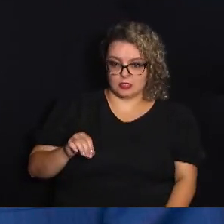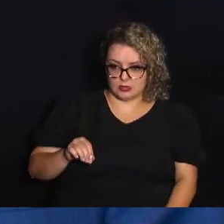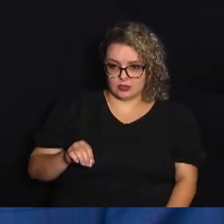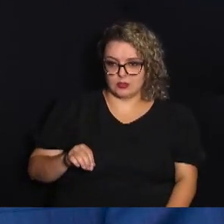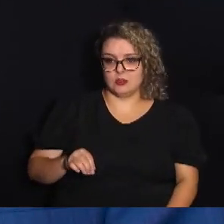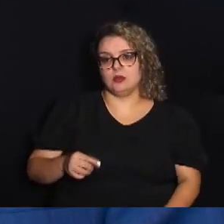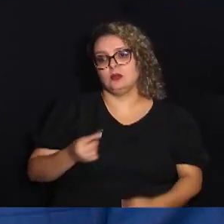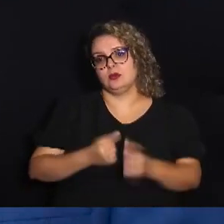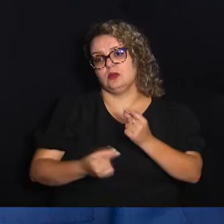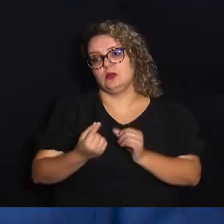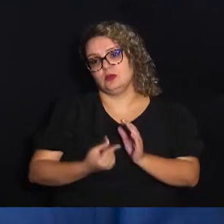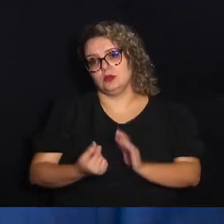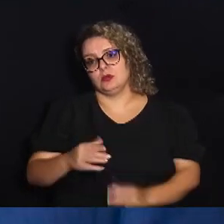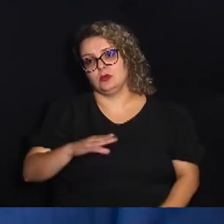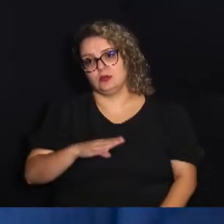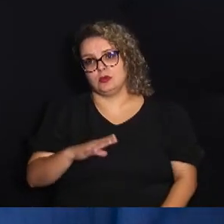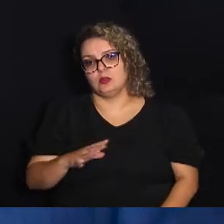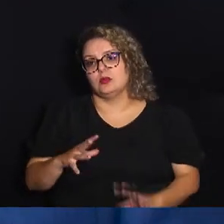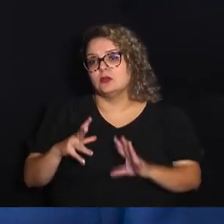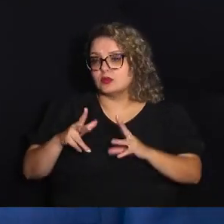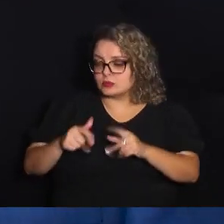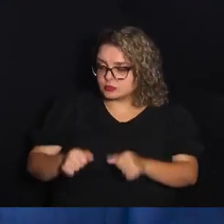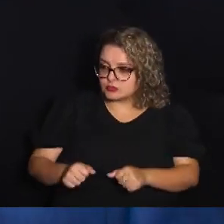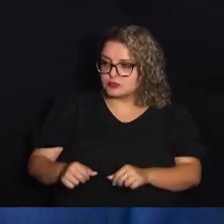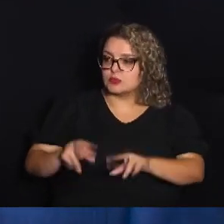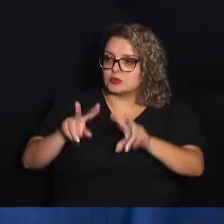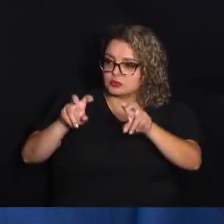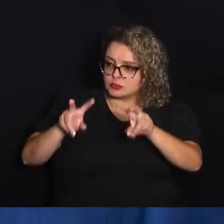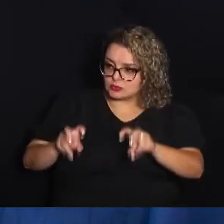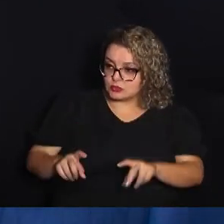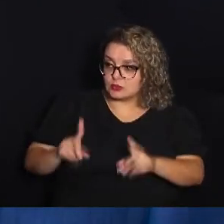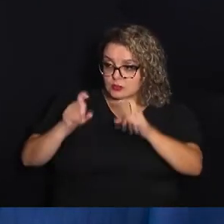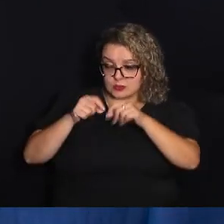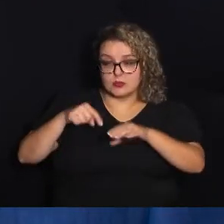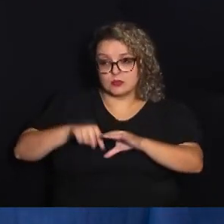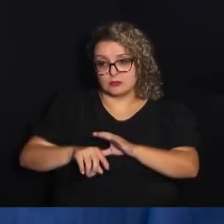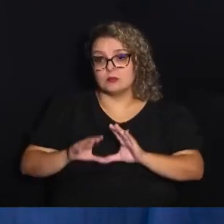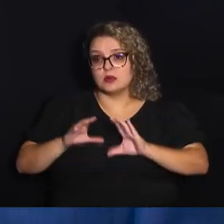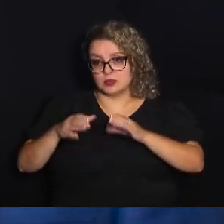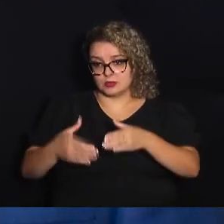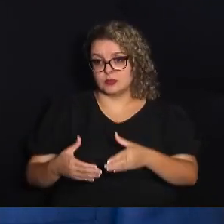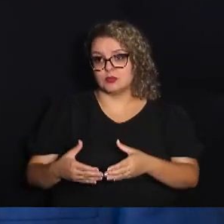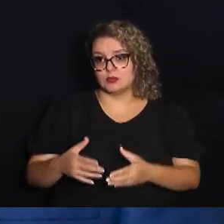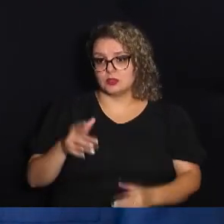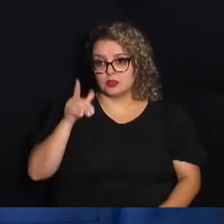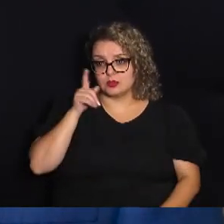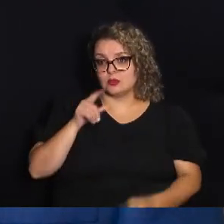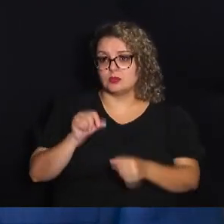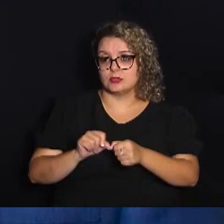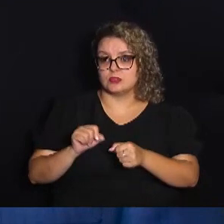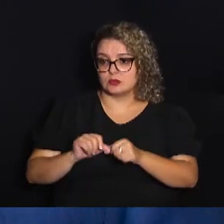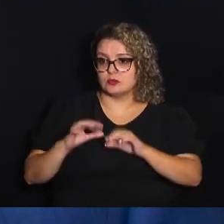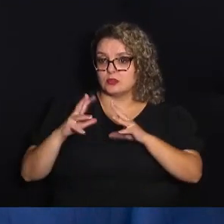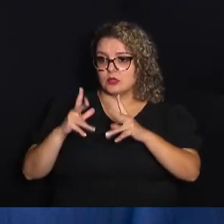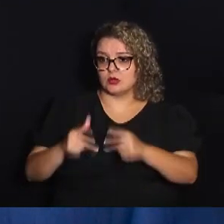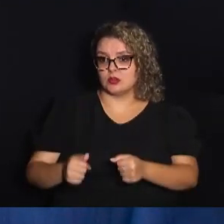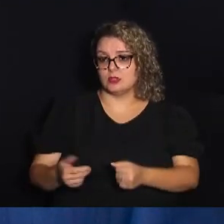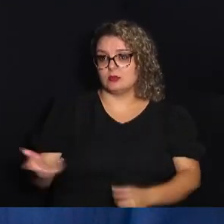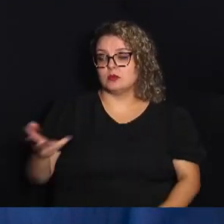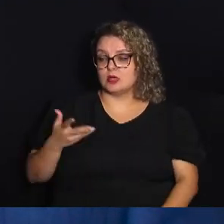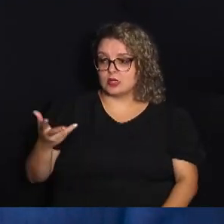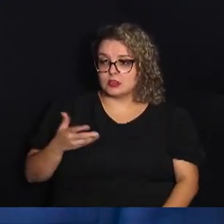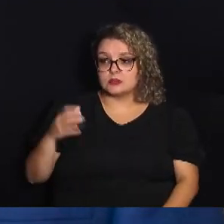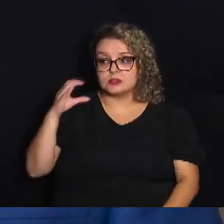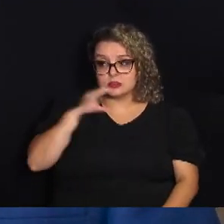agora o LDO do orçamento Municipal então para você ver todos os temas foram bem complexo mas a comissão acabou fazendo